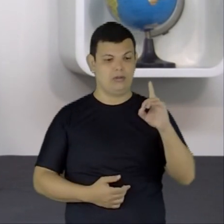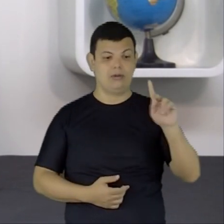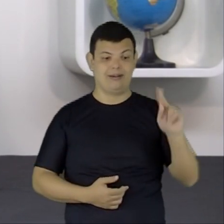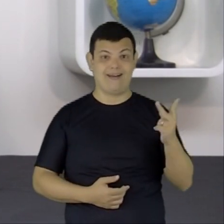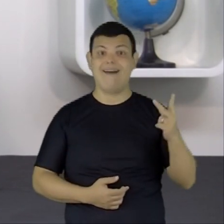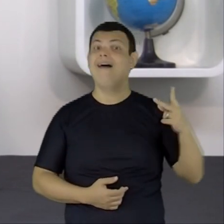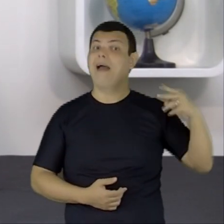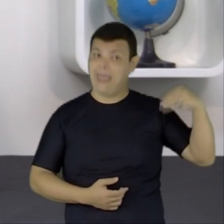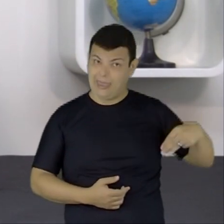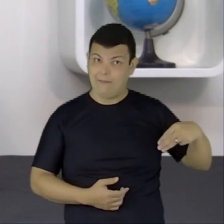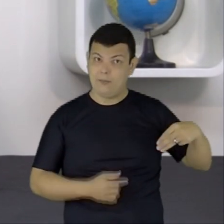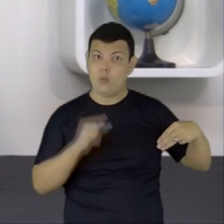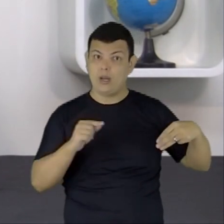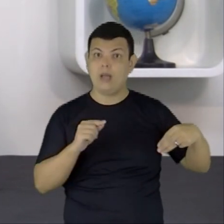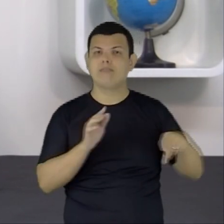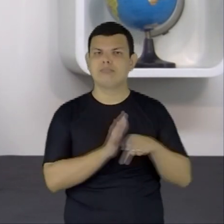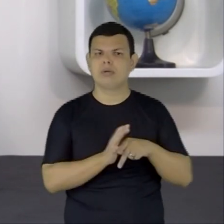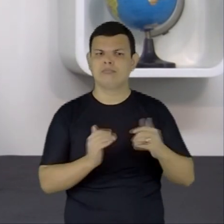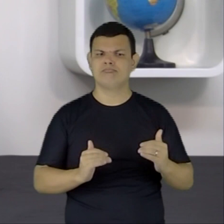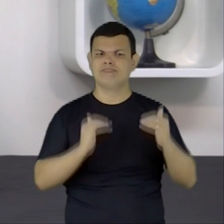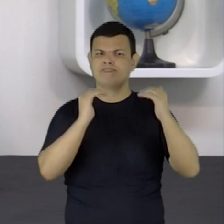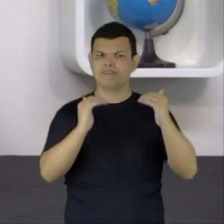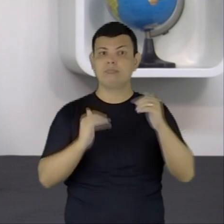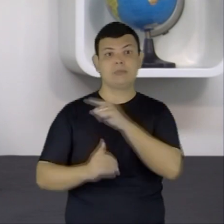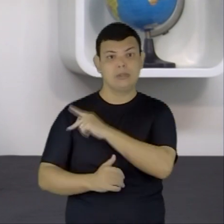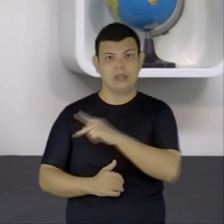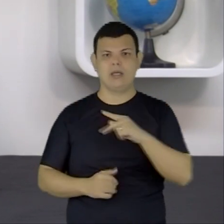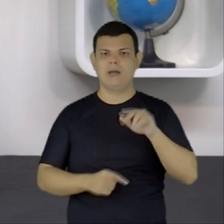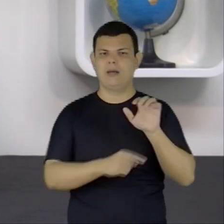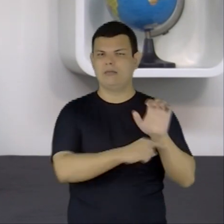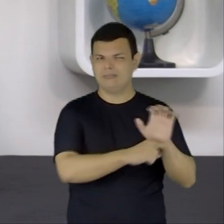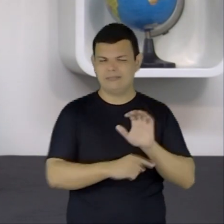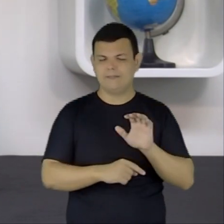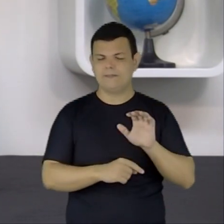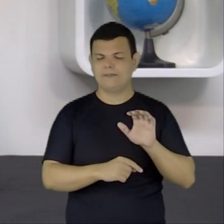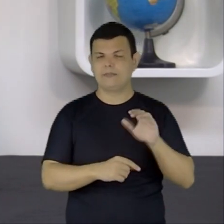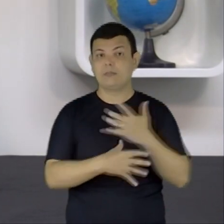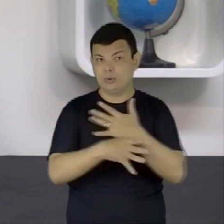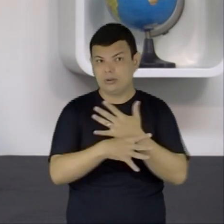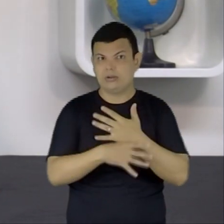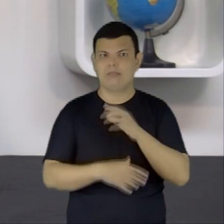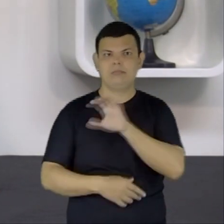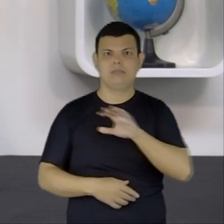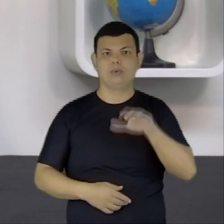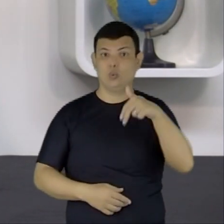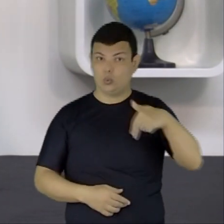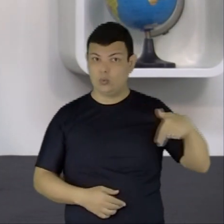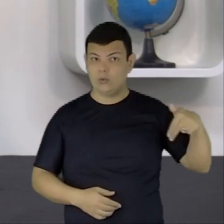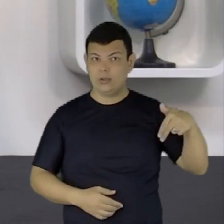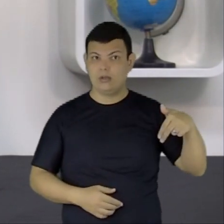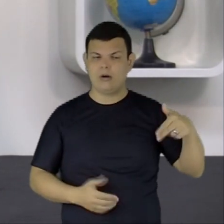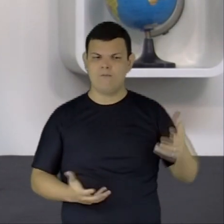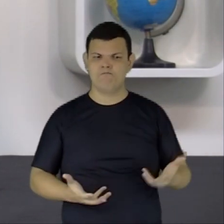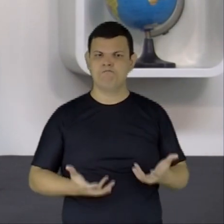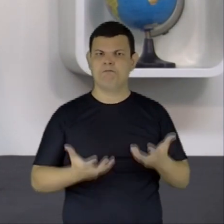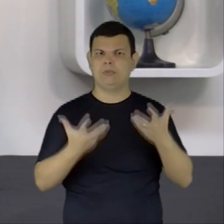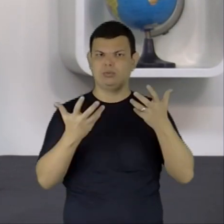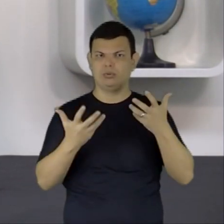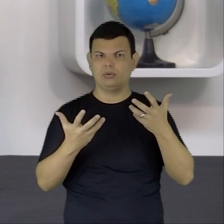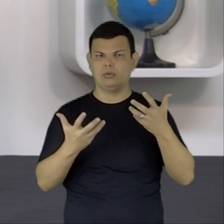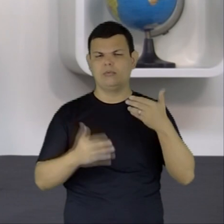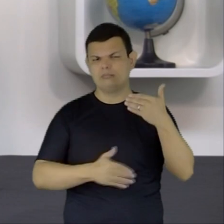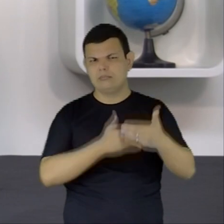o Índice de Desenvolvimento Humano dos municípios lá do Nordeste, tem aumentado com